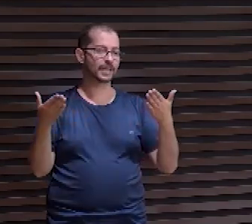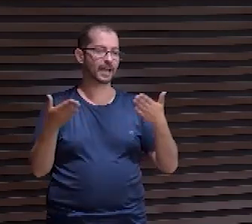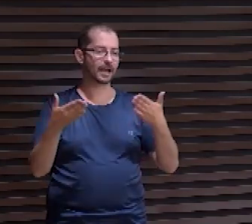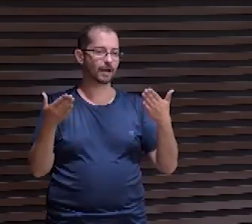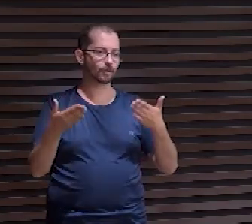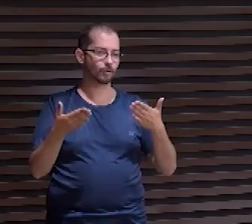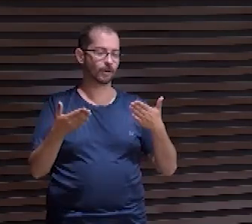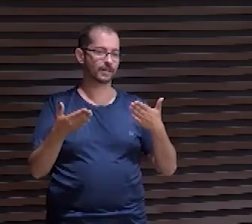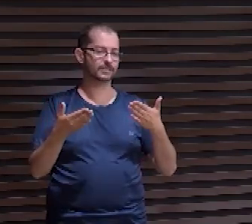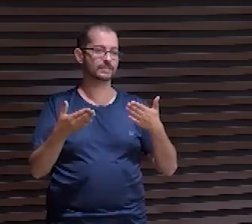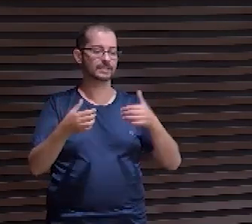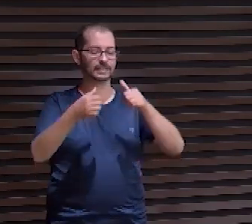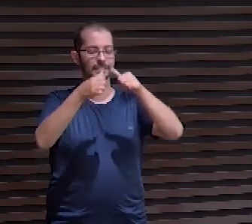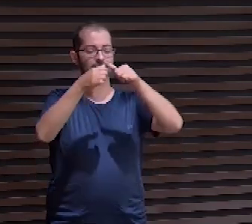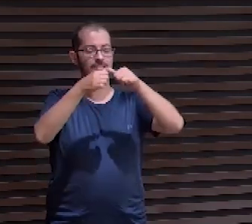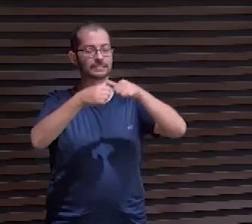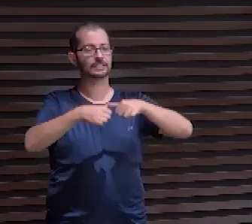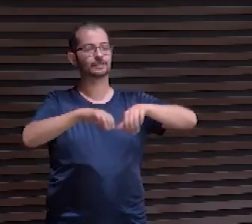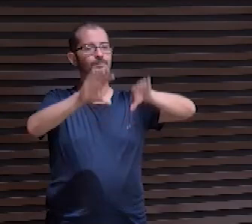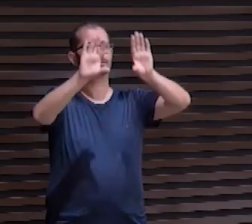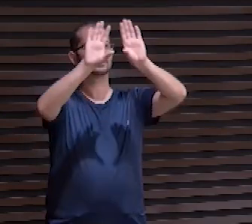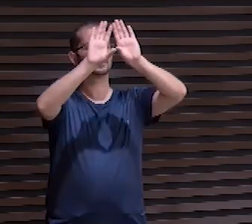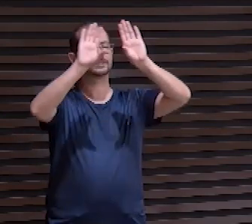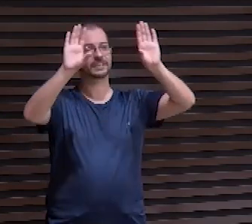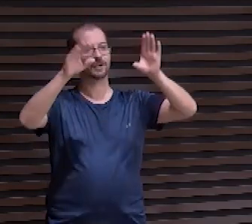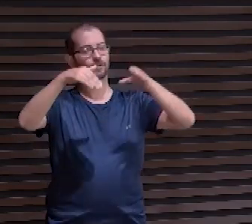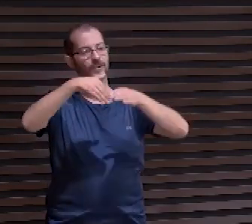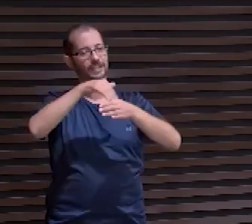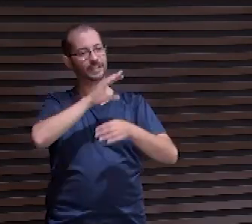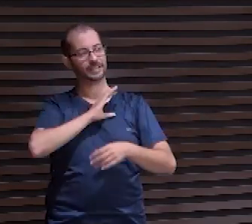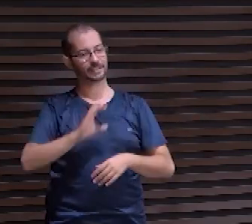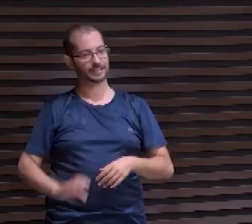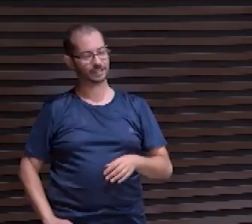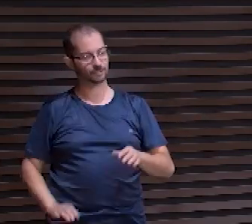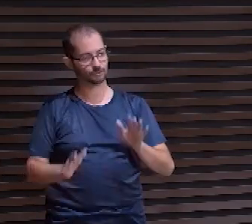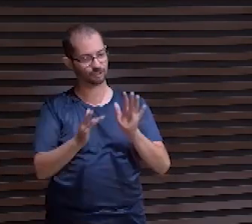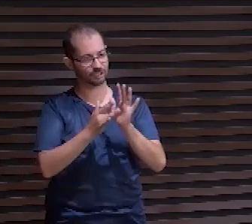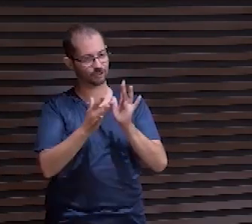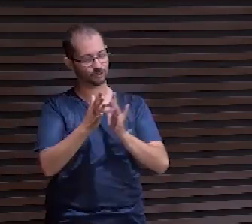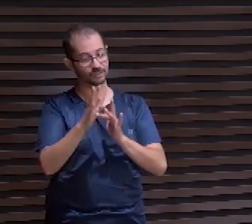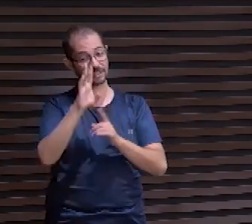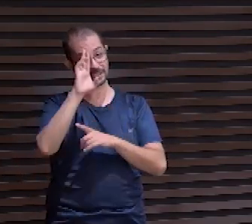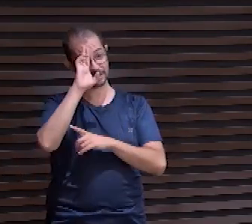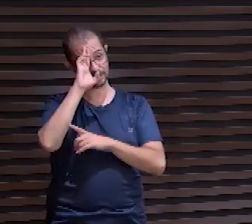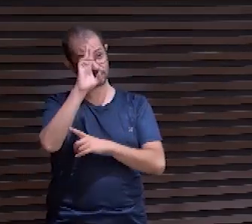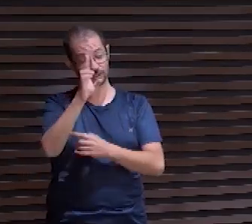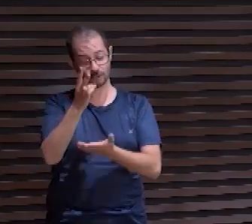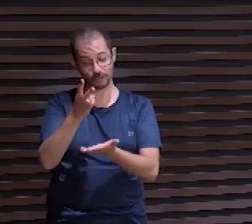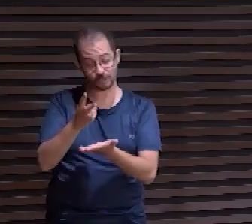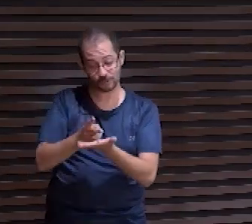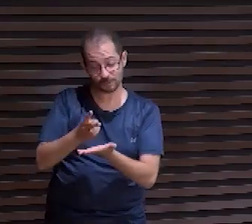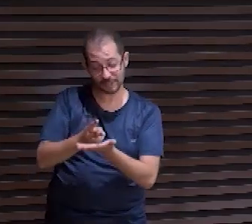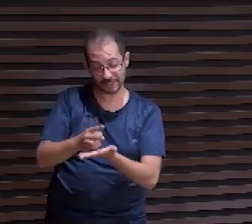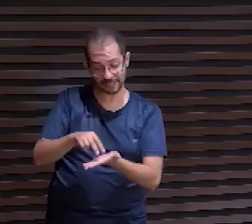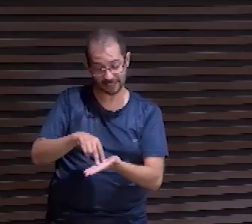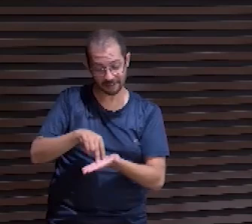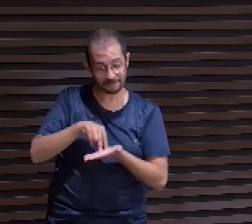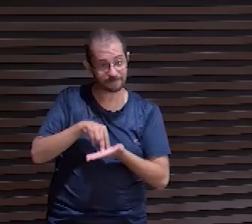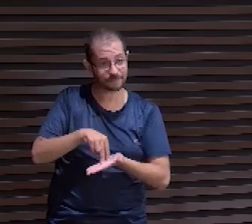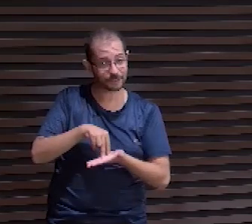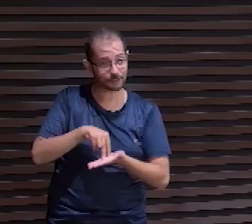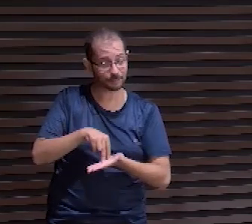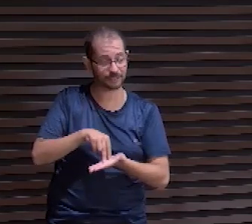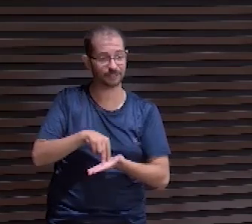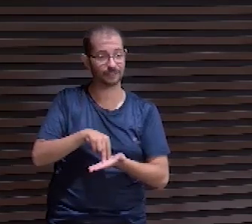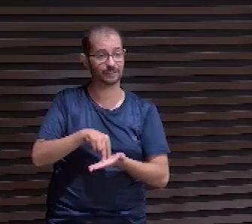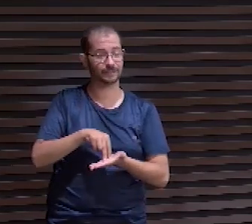lugares celestiais, em Cristo Jesus. Que o Senhor nos mantenha firmes